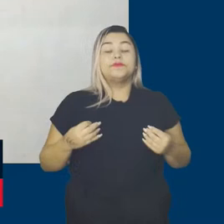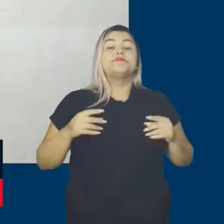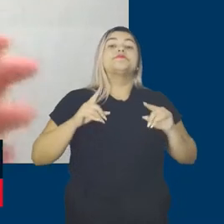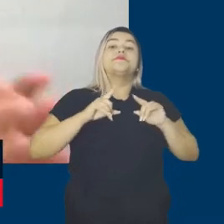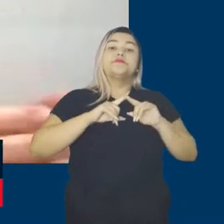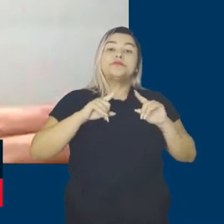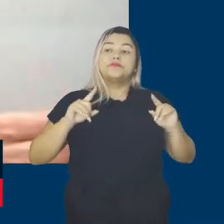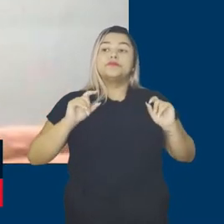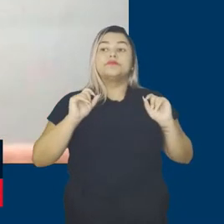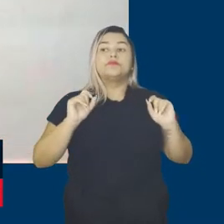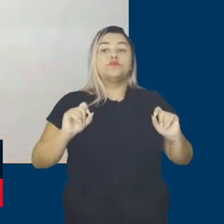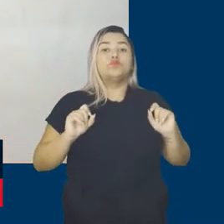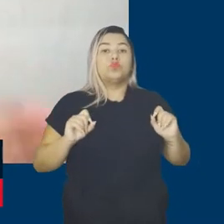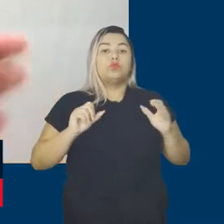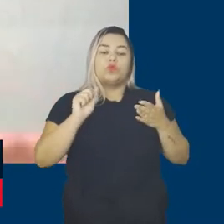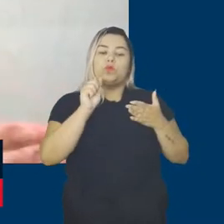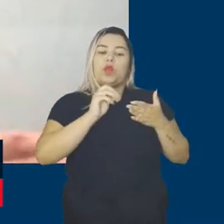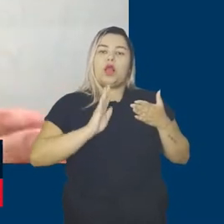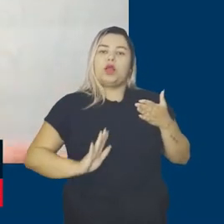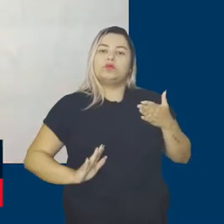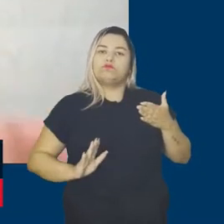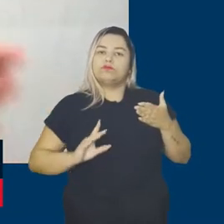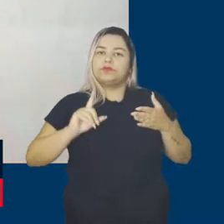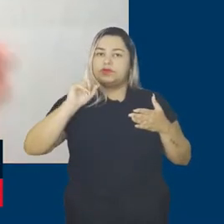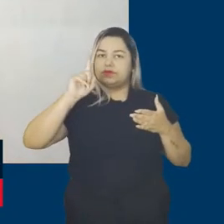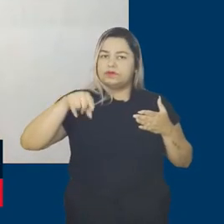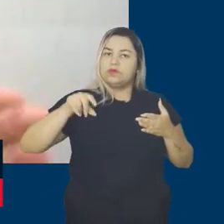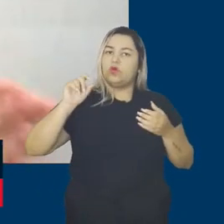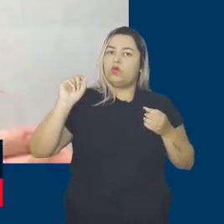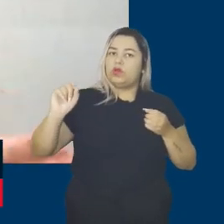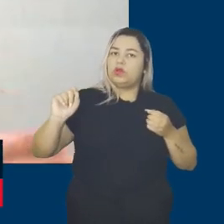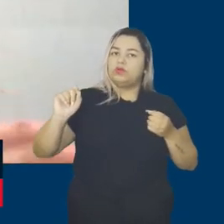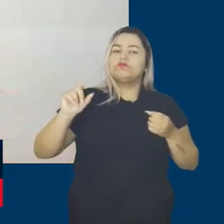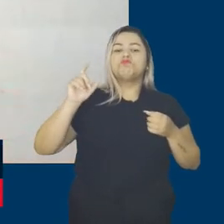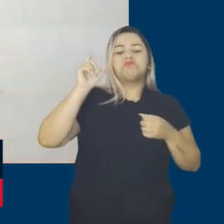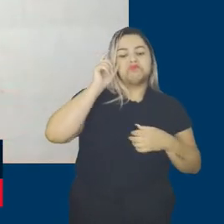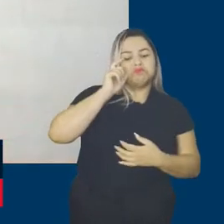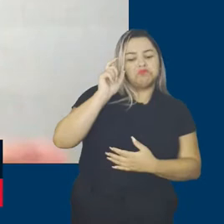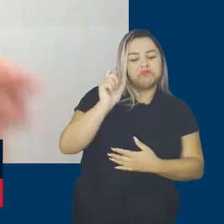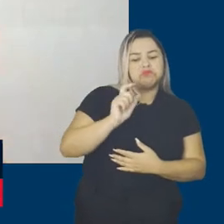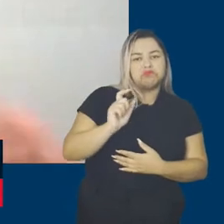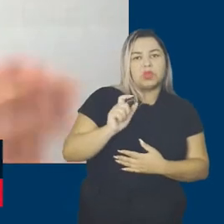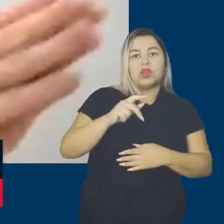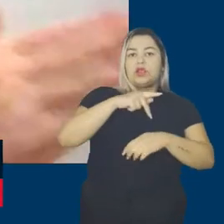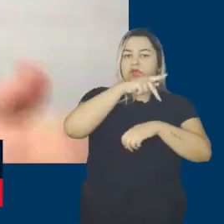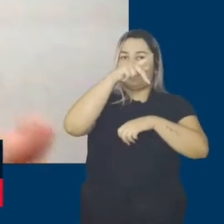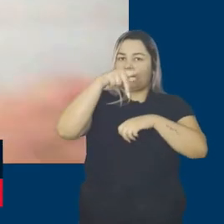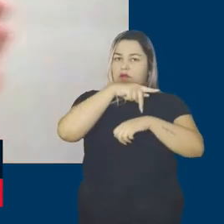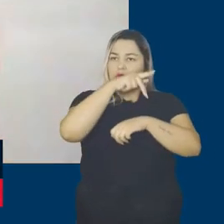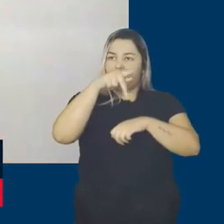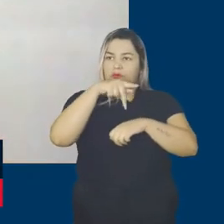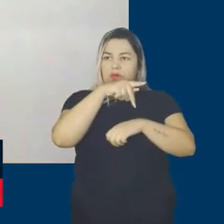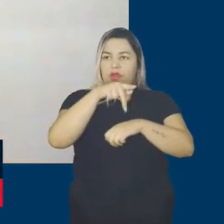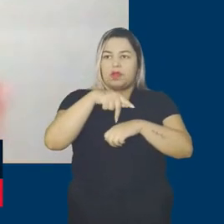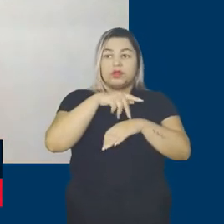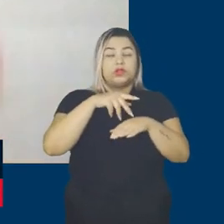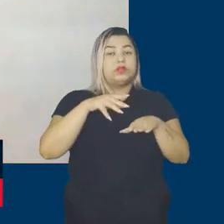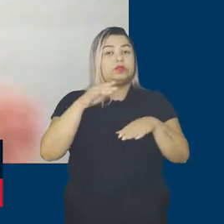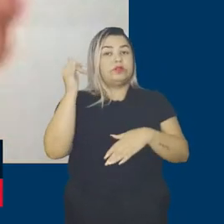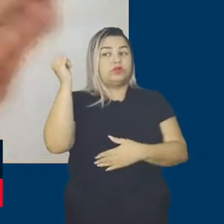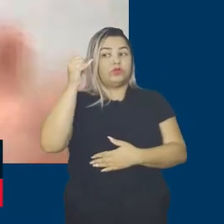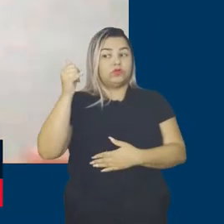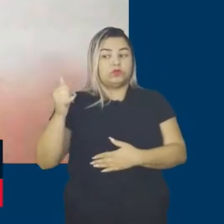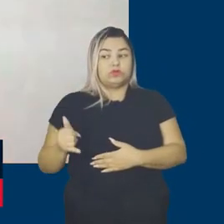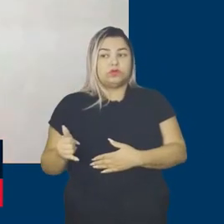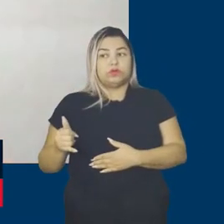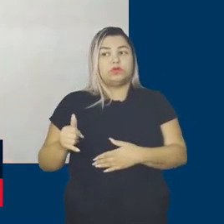para determinadas agendas, que são agendas que interessam ao país, como é o caso da transição energética, como é o